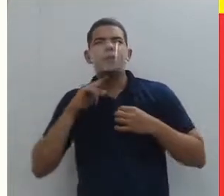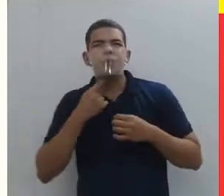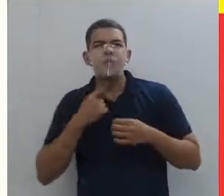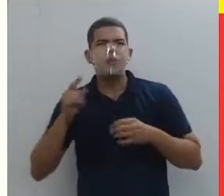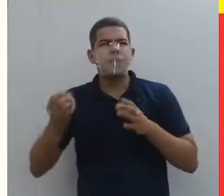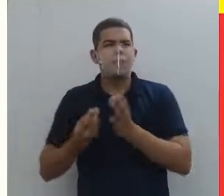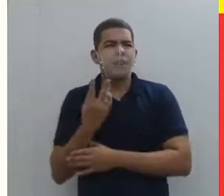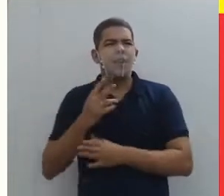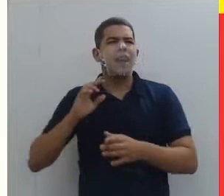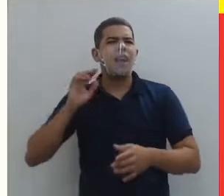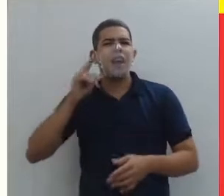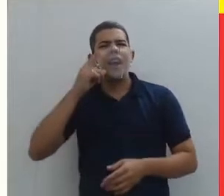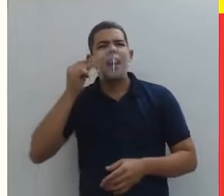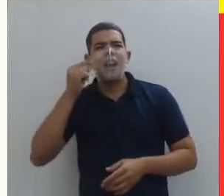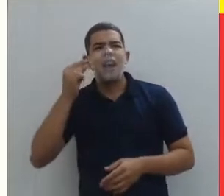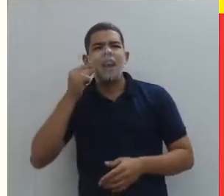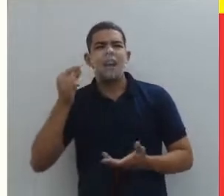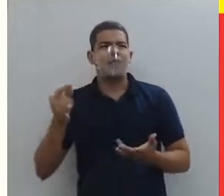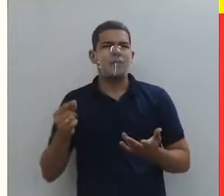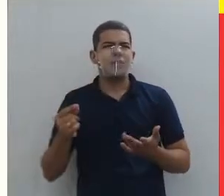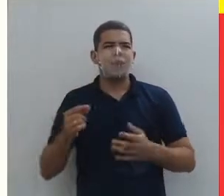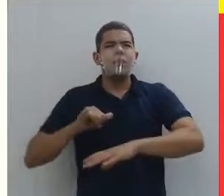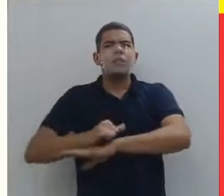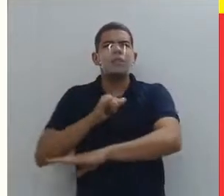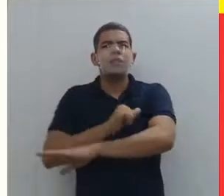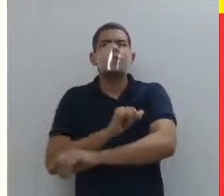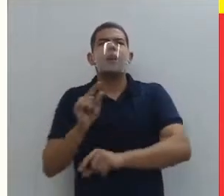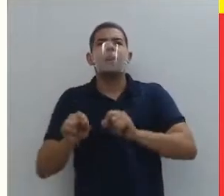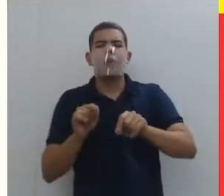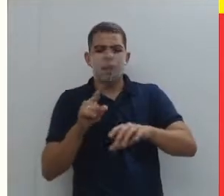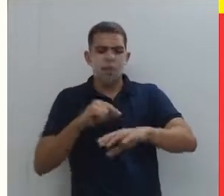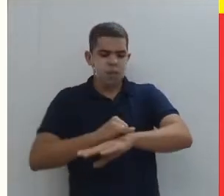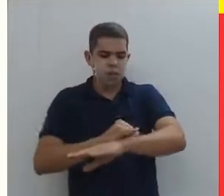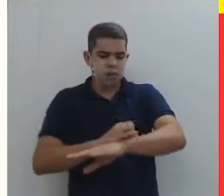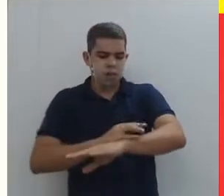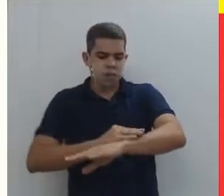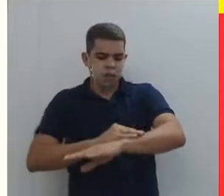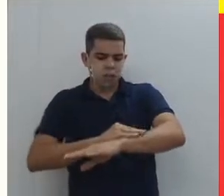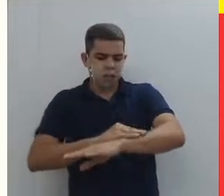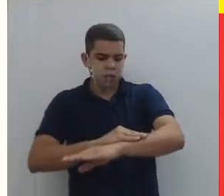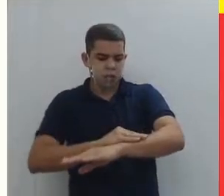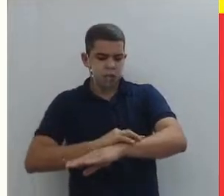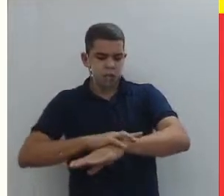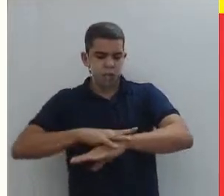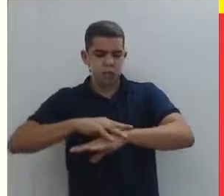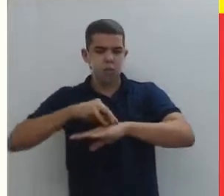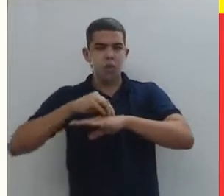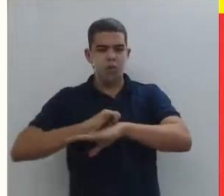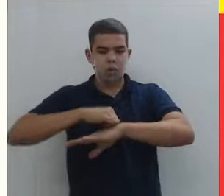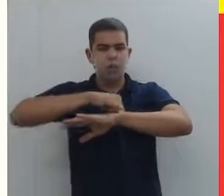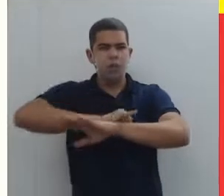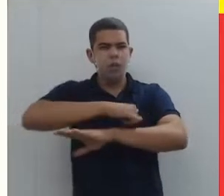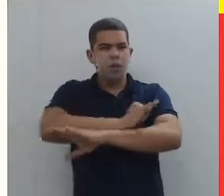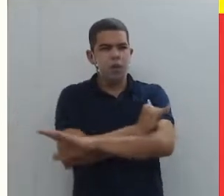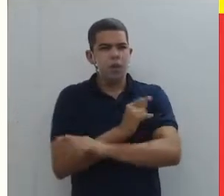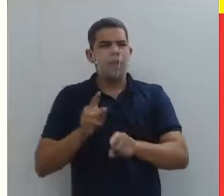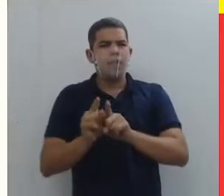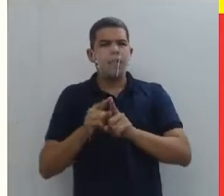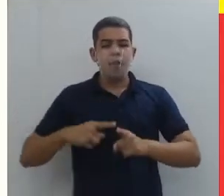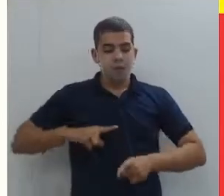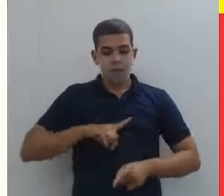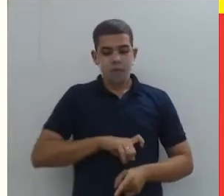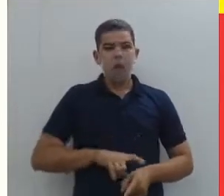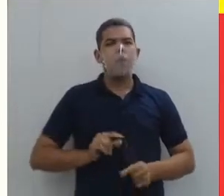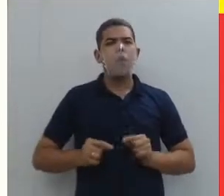surgiam do iodo presente em ambientes aquáticos, vermes se originavam espontaneamente dos intestinos, então eles acreditavam que um